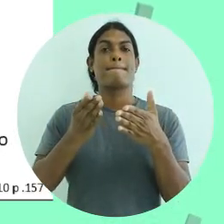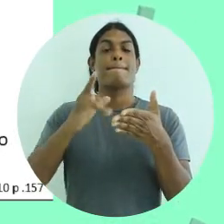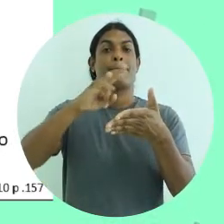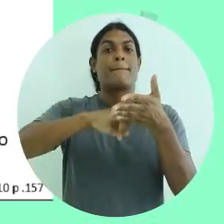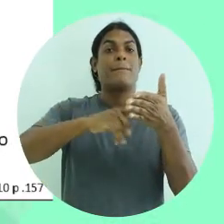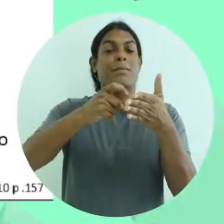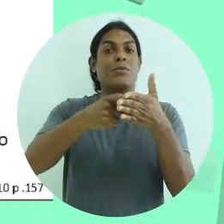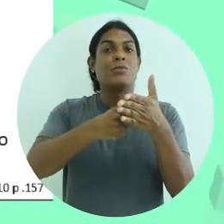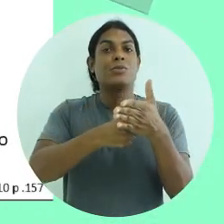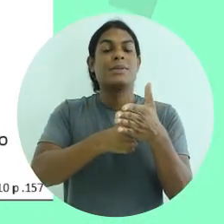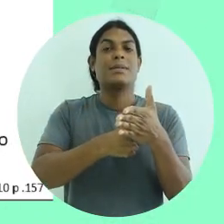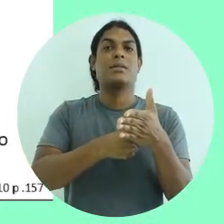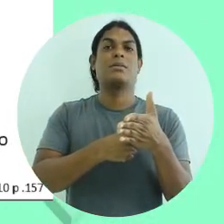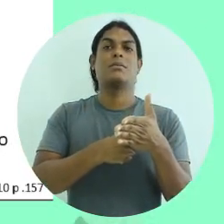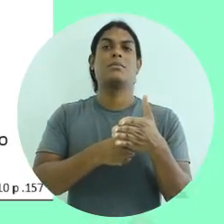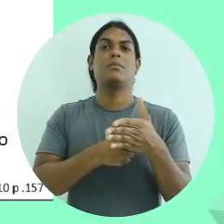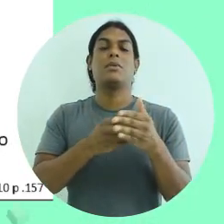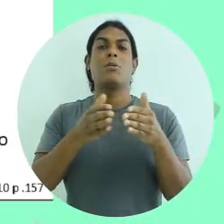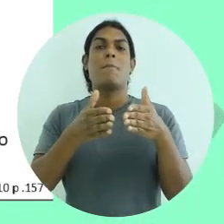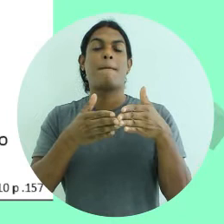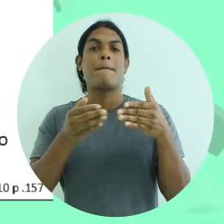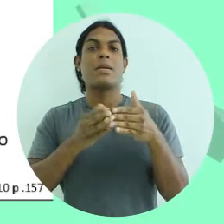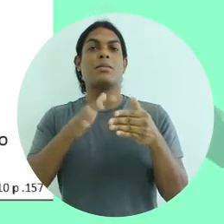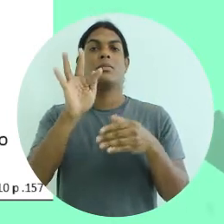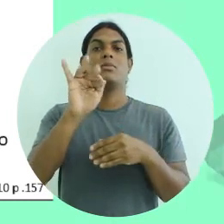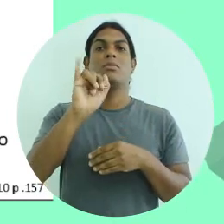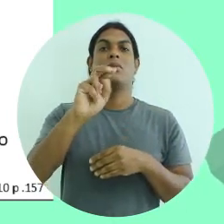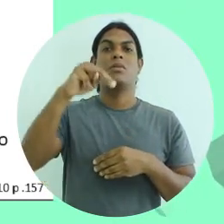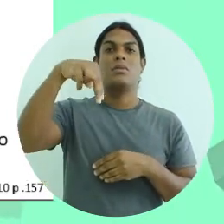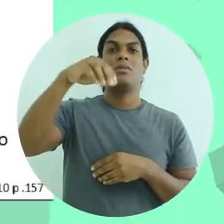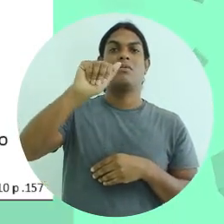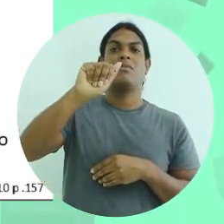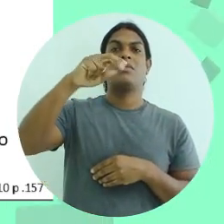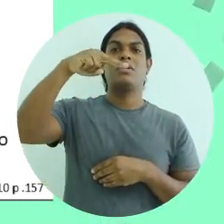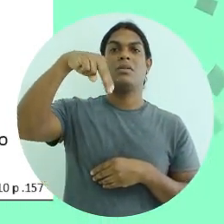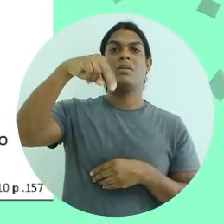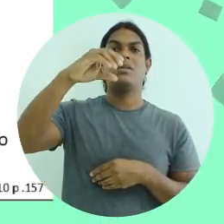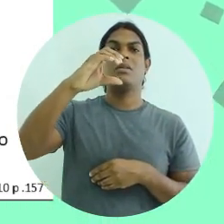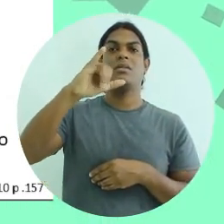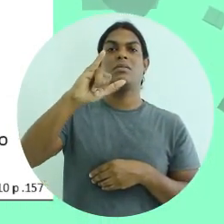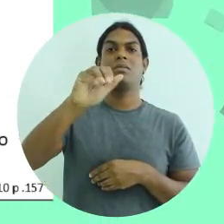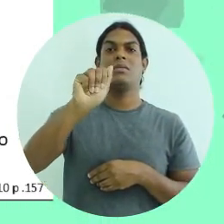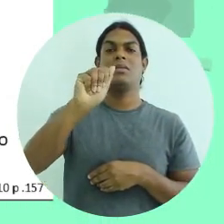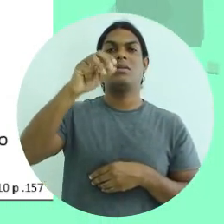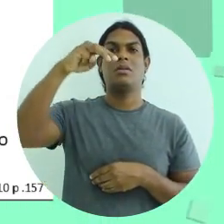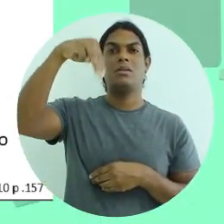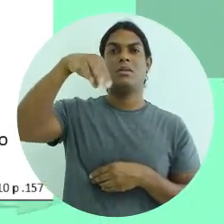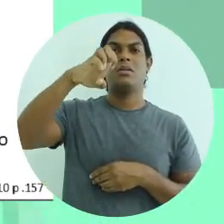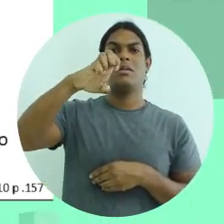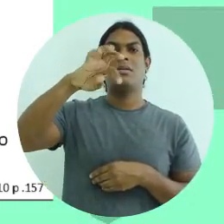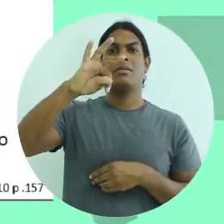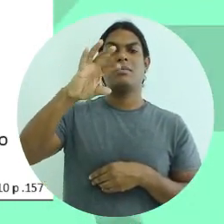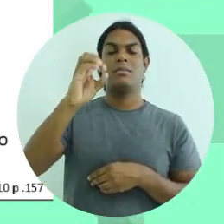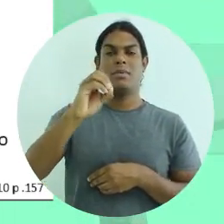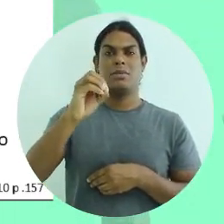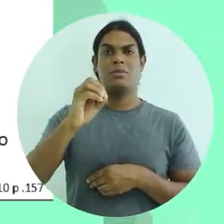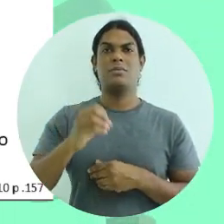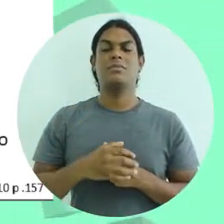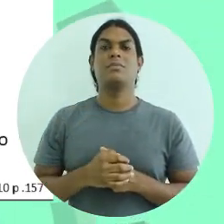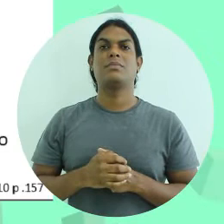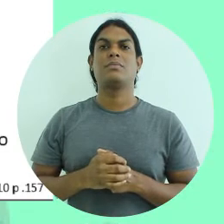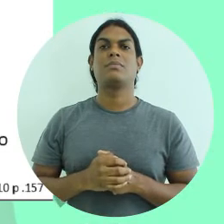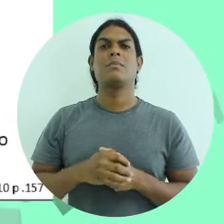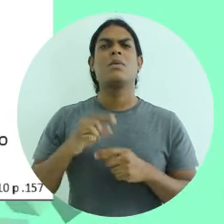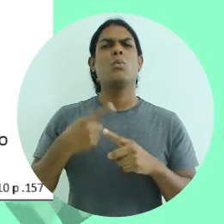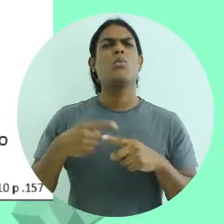contrato, a solicitação desse financiamento, que é a contratação do adiantamento de cambiais entregues. Por que agora nesse momento?